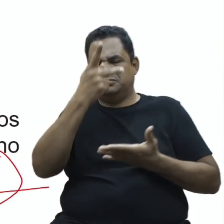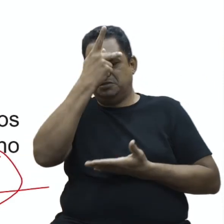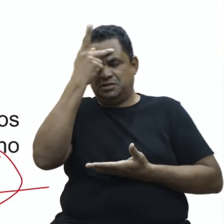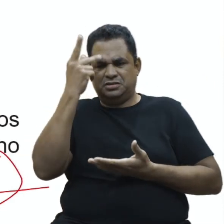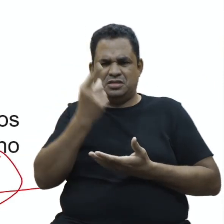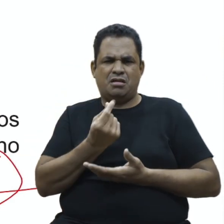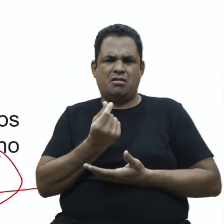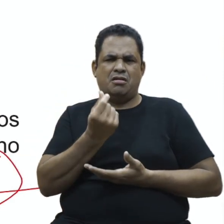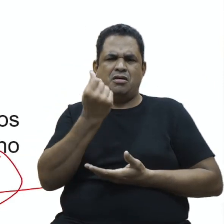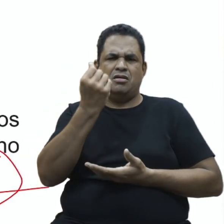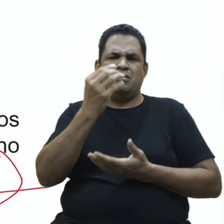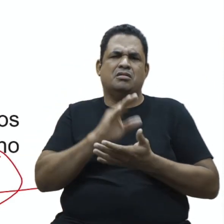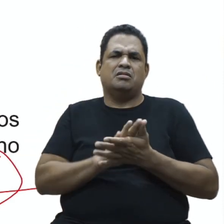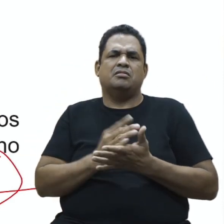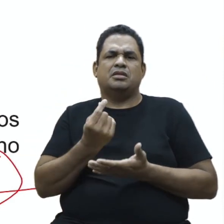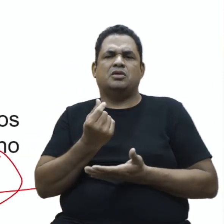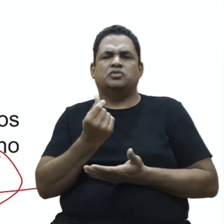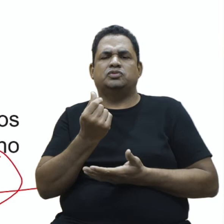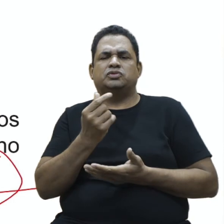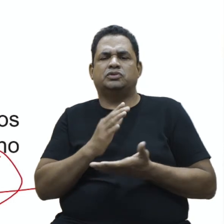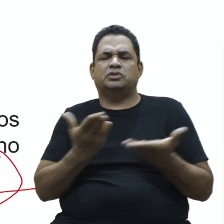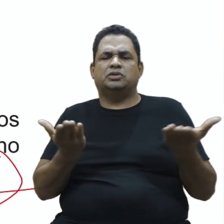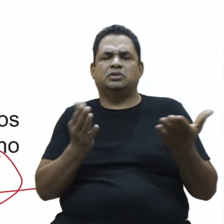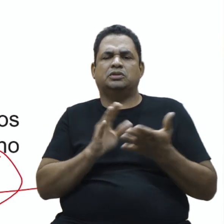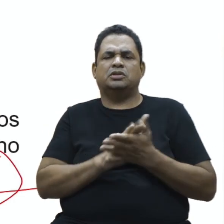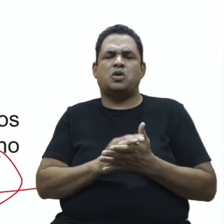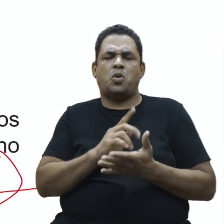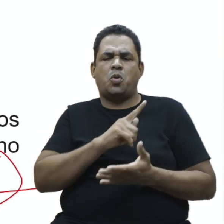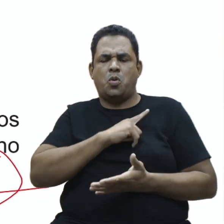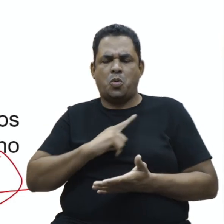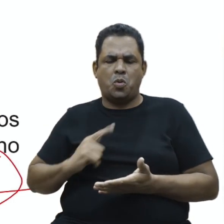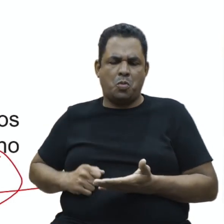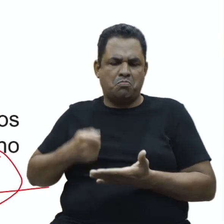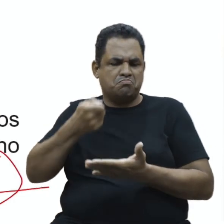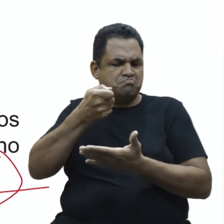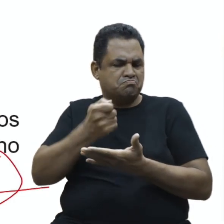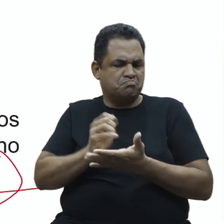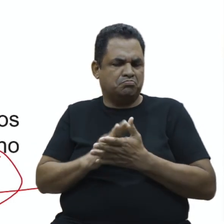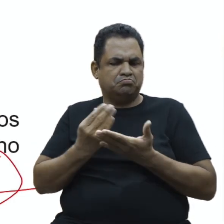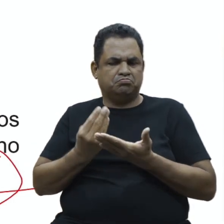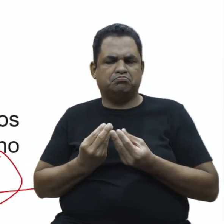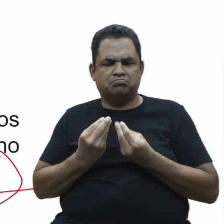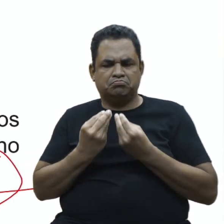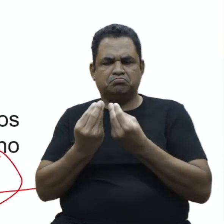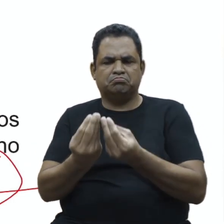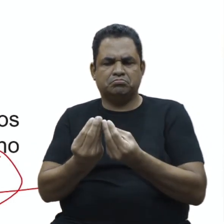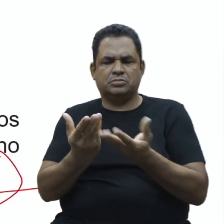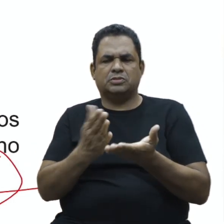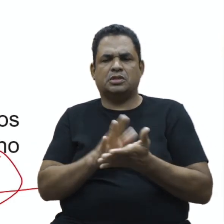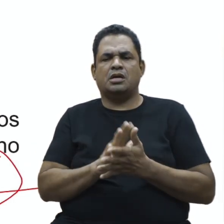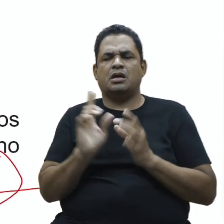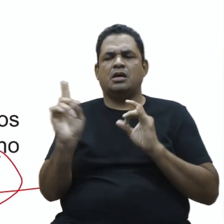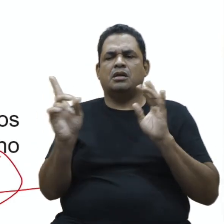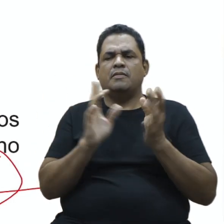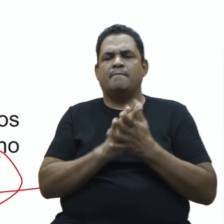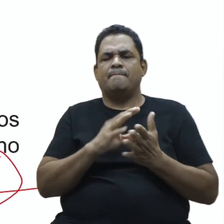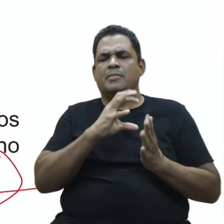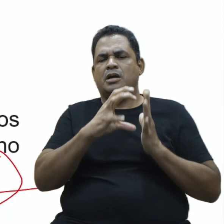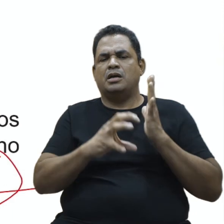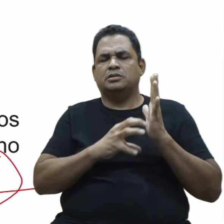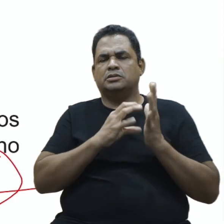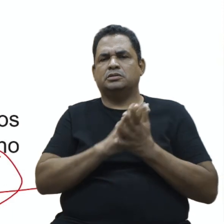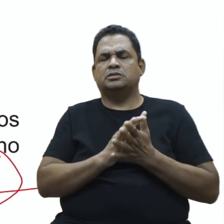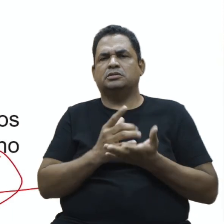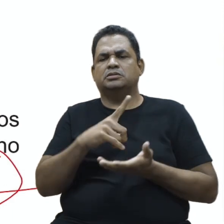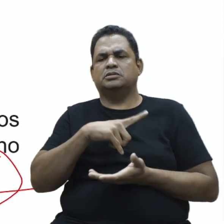fundo partidário, né, que é o dinheiro que o governo faz, que o governo, de certa forma, banca os partidos, e aí gera